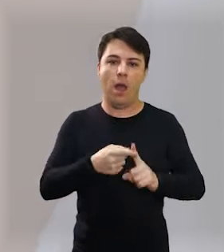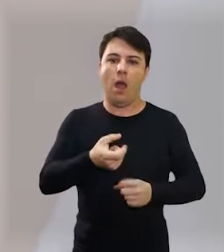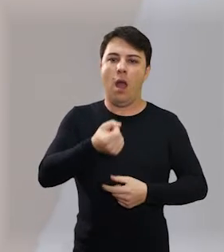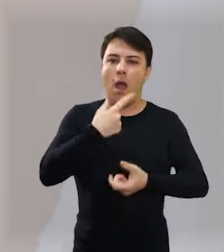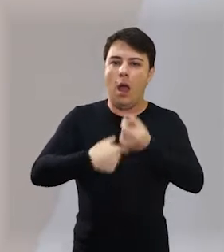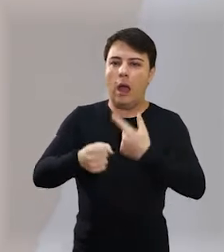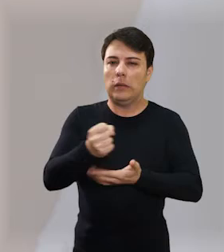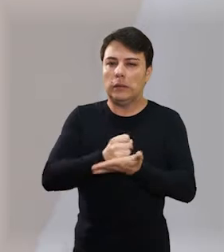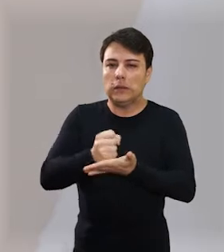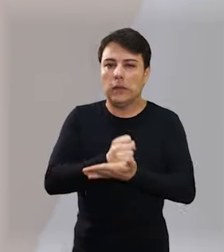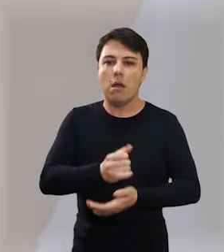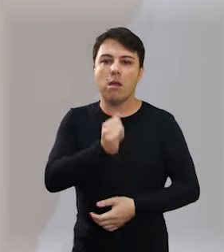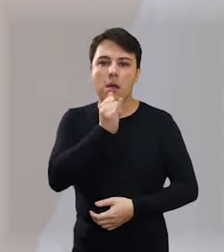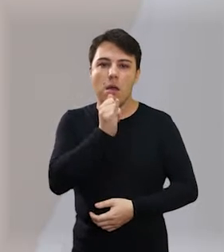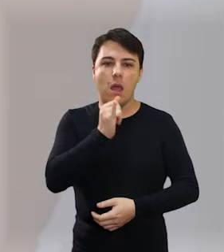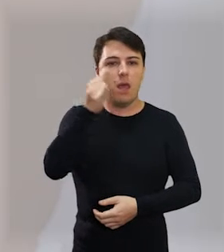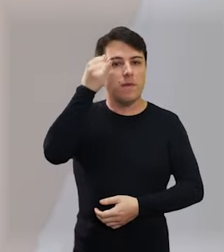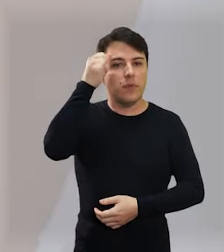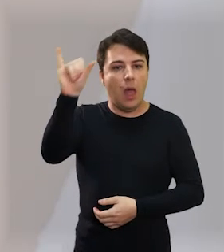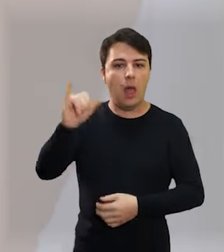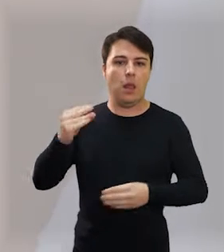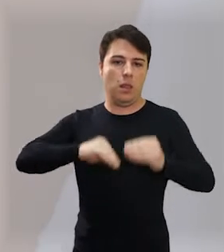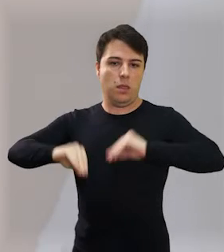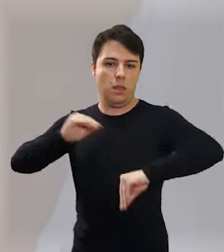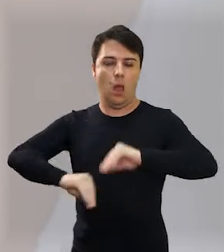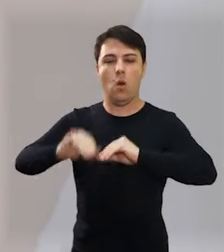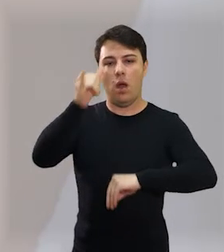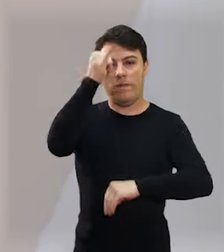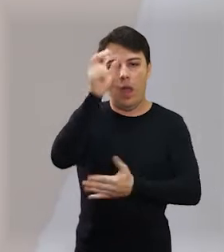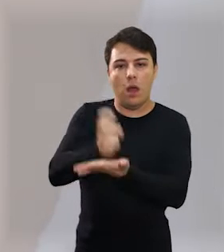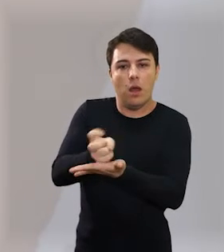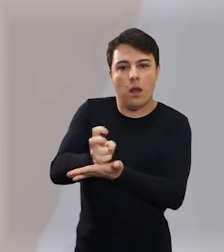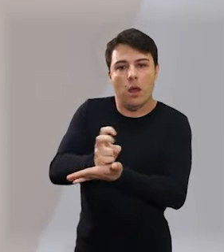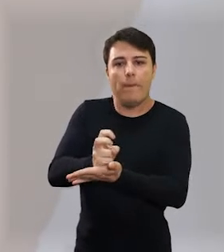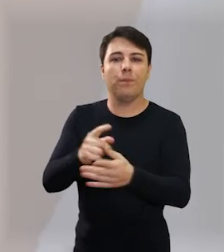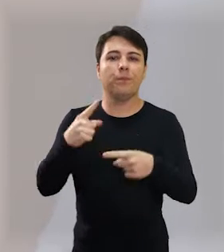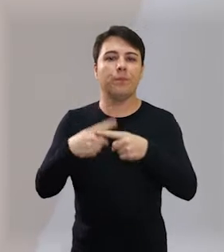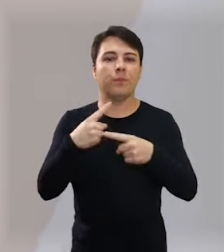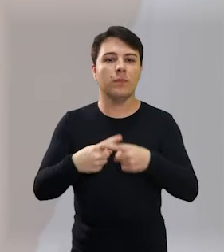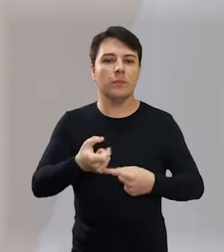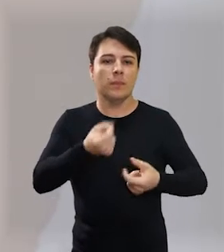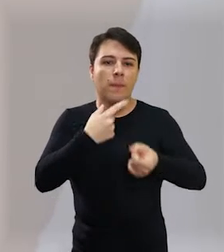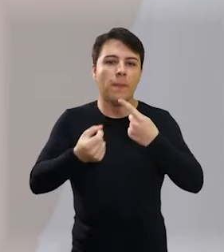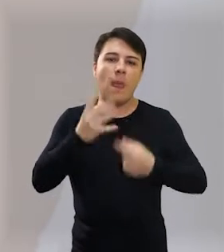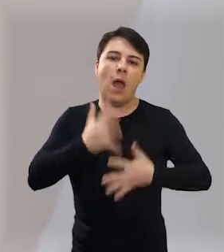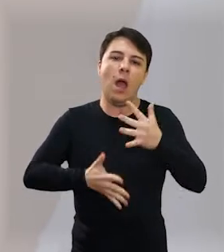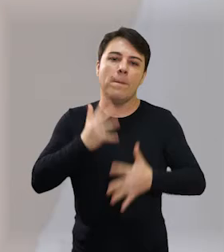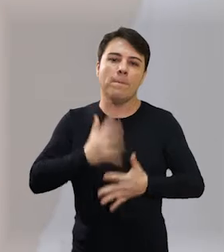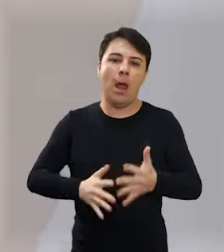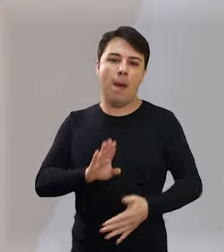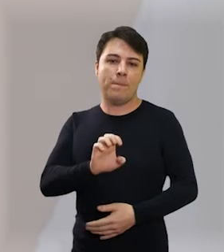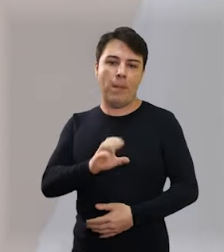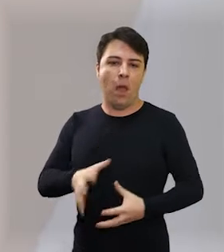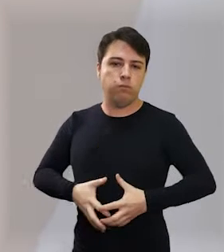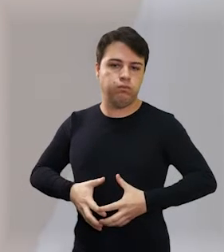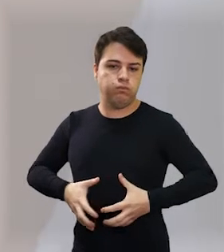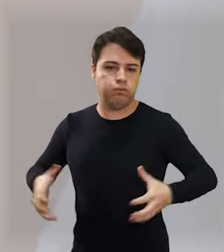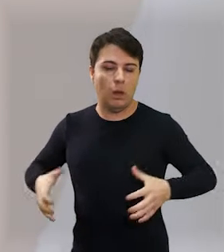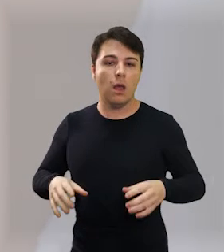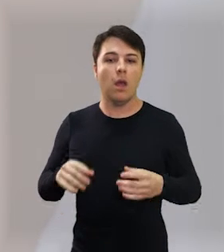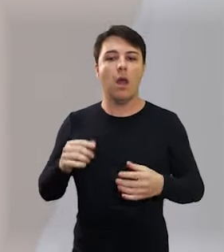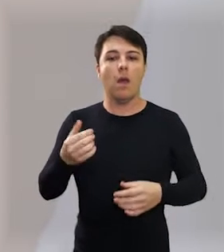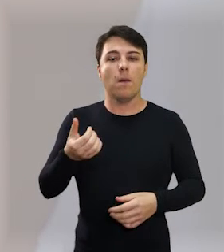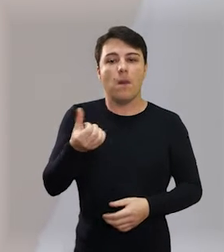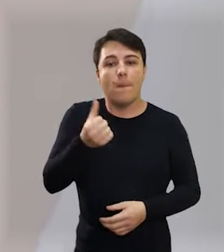sabidamente causa má formação cardíaca, como alguns antidepressivos, alguns anticonvulsivantes, alguns anticoagulantes, gestantes que